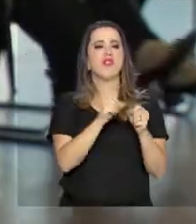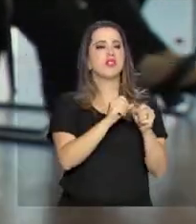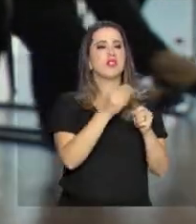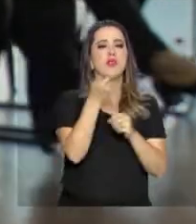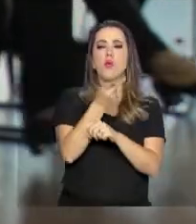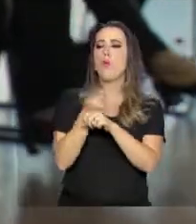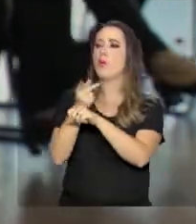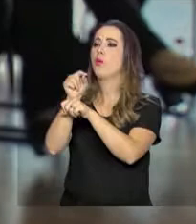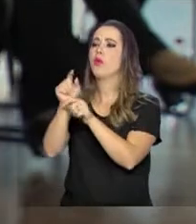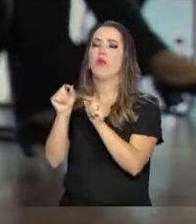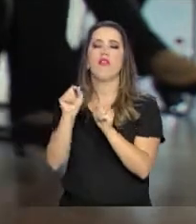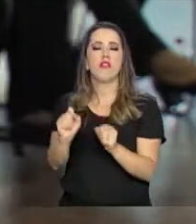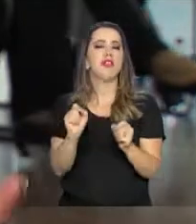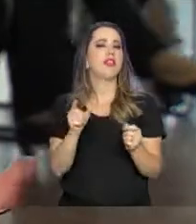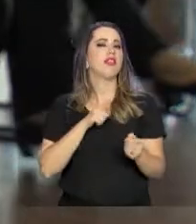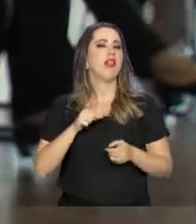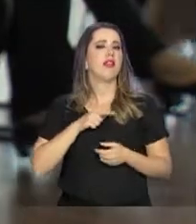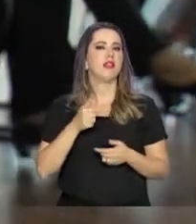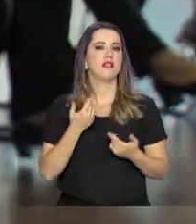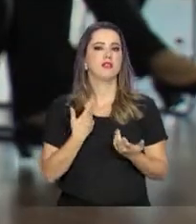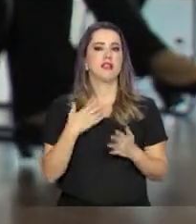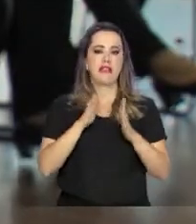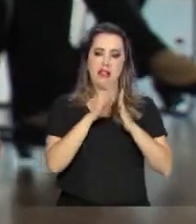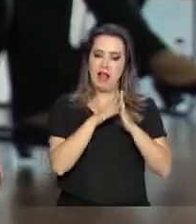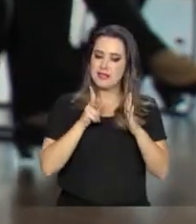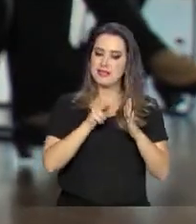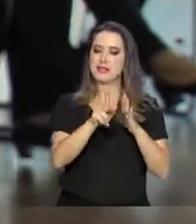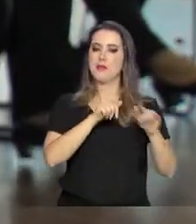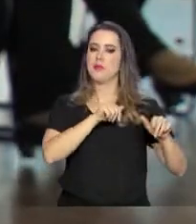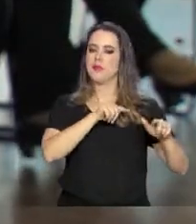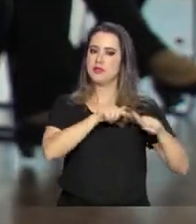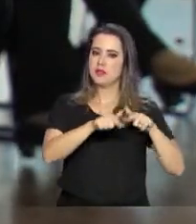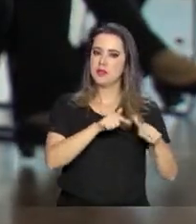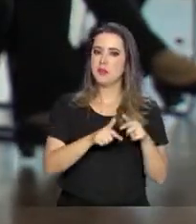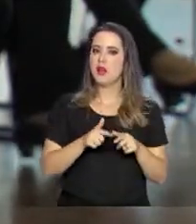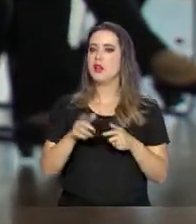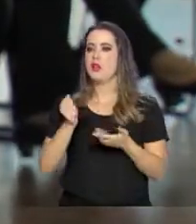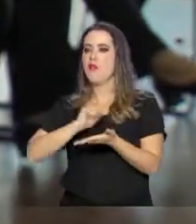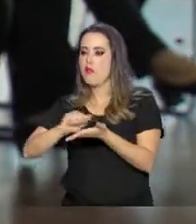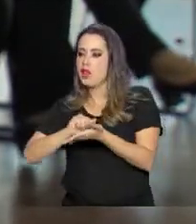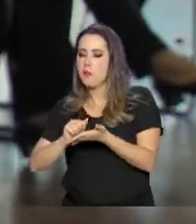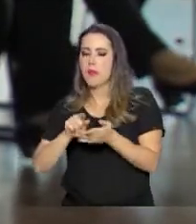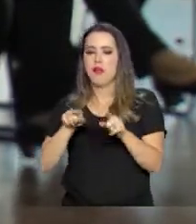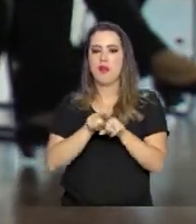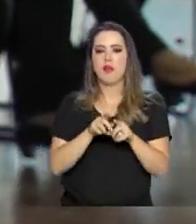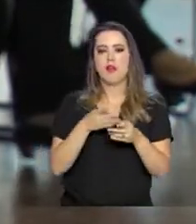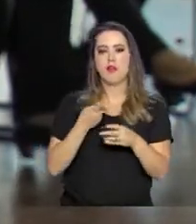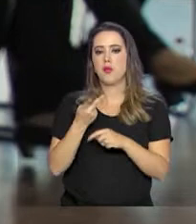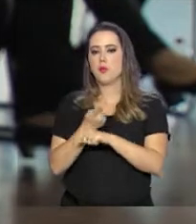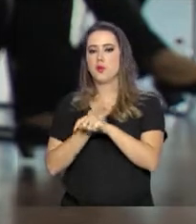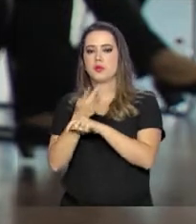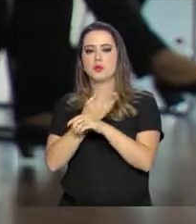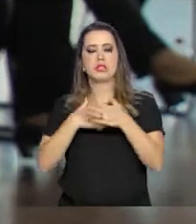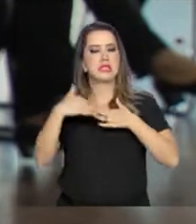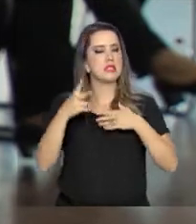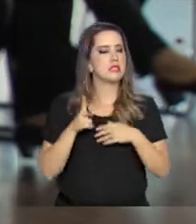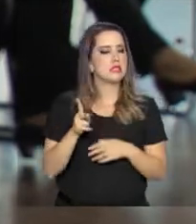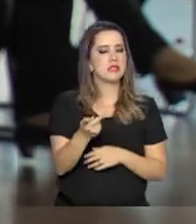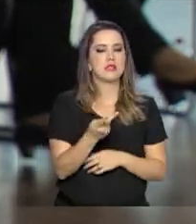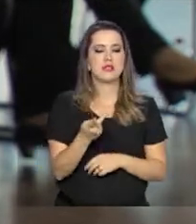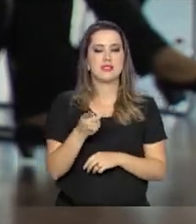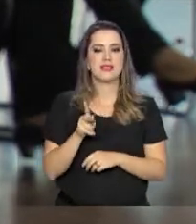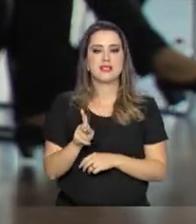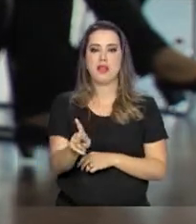ficar em casa, eu não paro. Eu vou mexer no armário, vou mexer em outra coisa, arranjo alguma coisa para